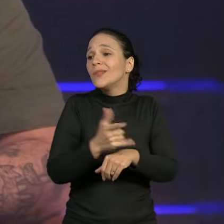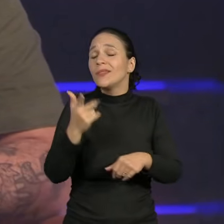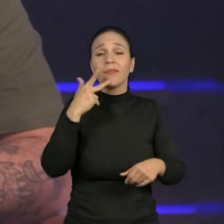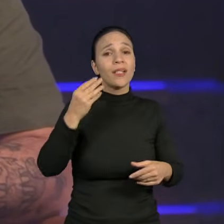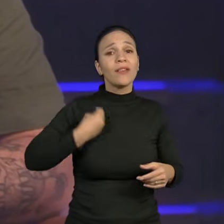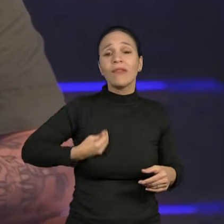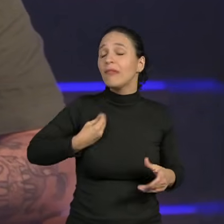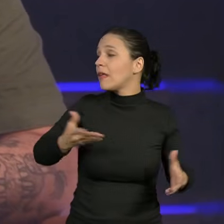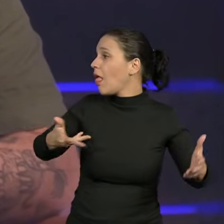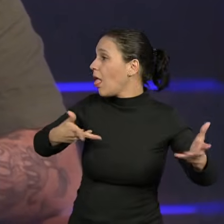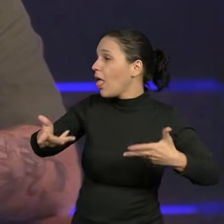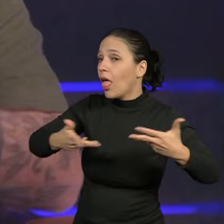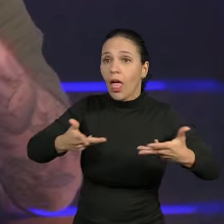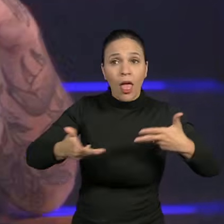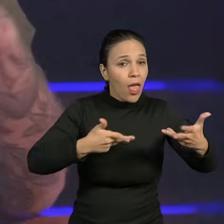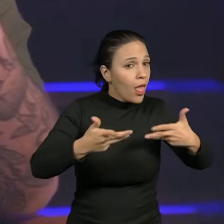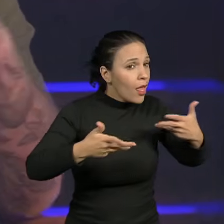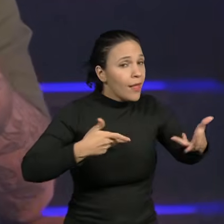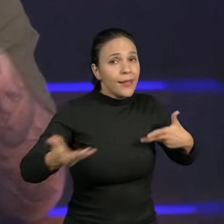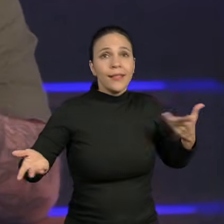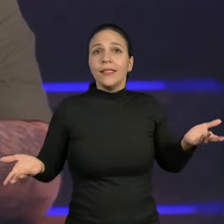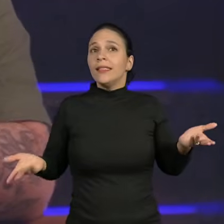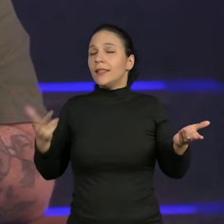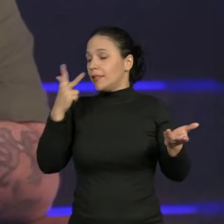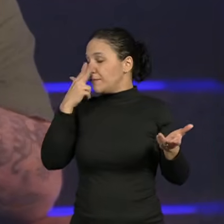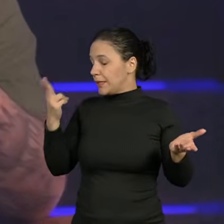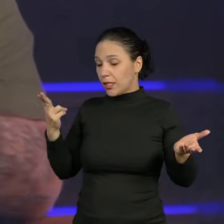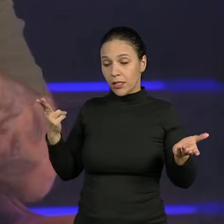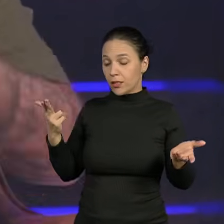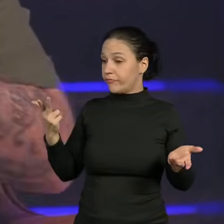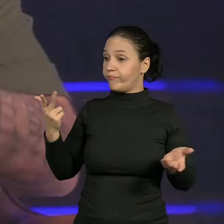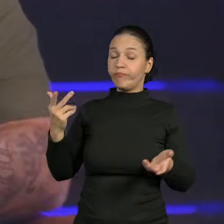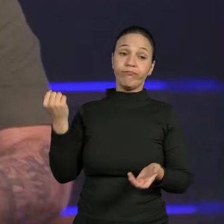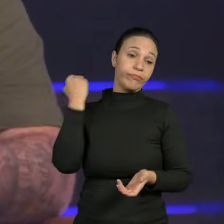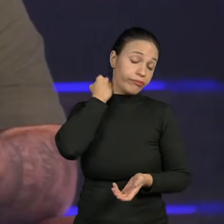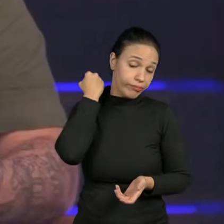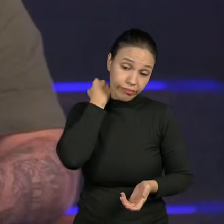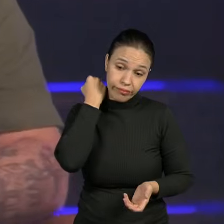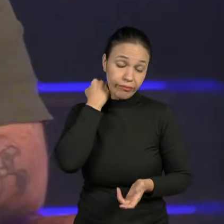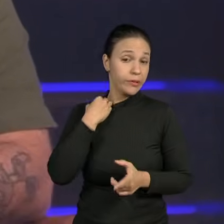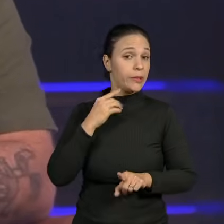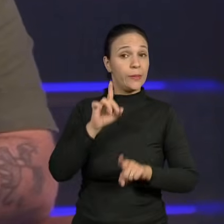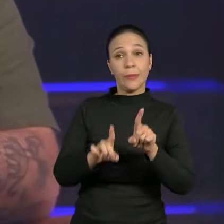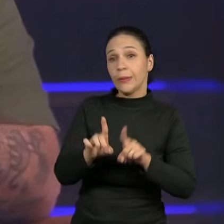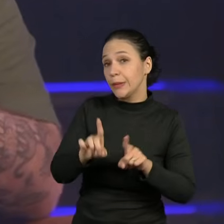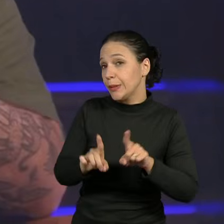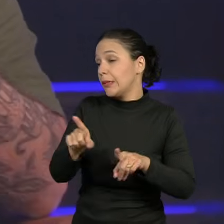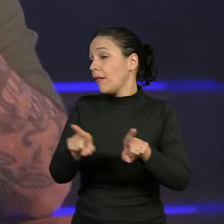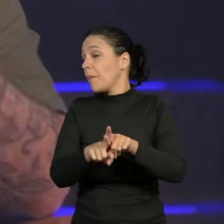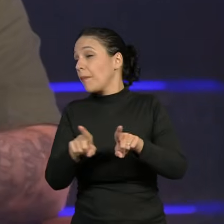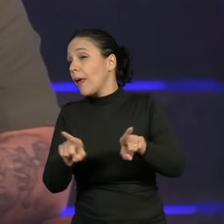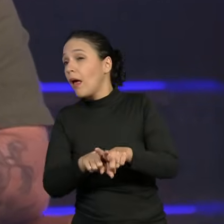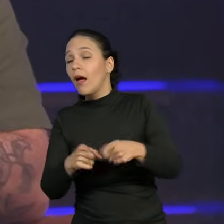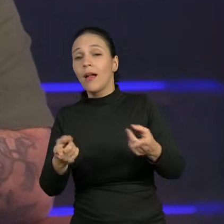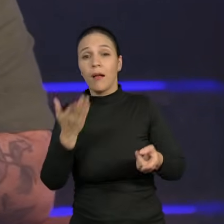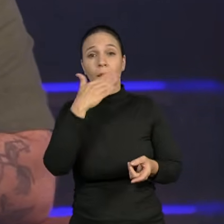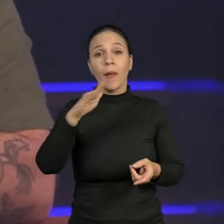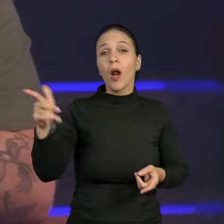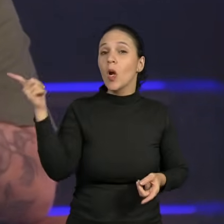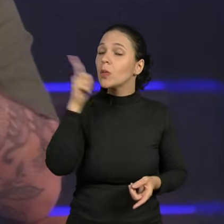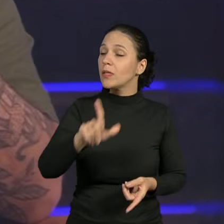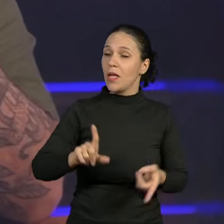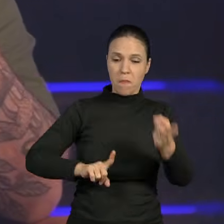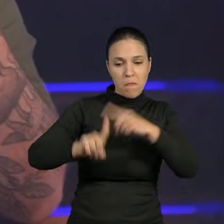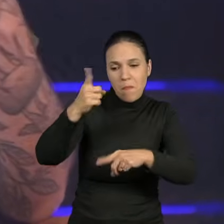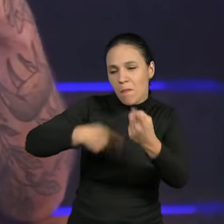do dia a dia, né? Essa coisa que compele a gente para ser mais competitivo também, para que as crianças tenham mais